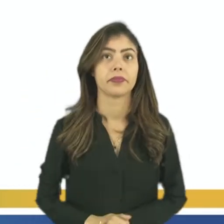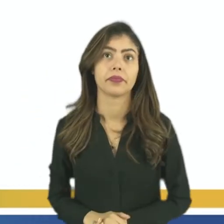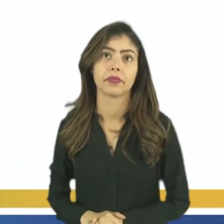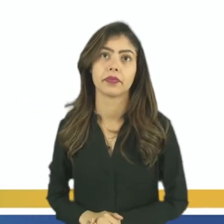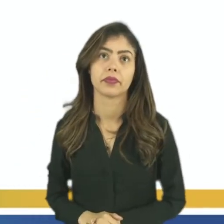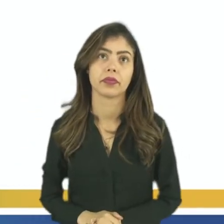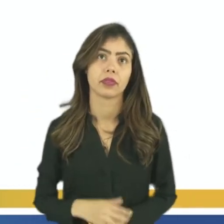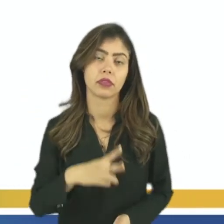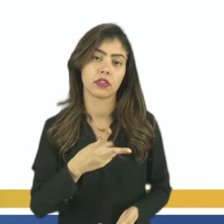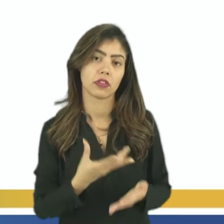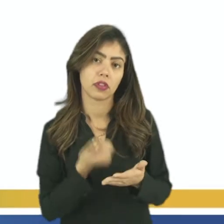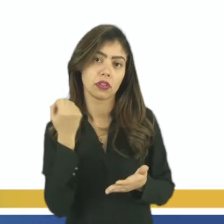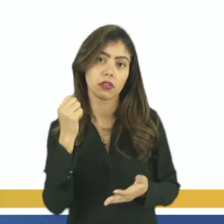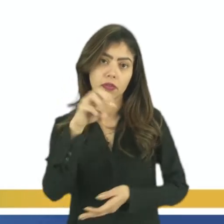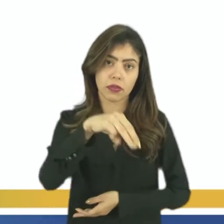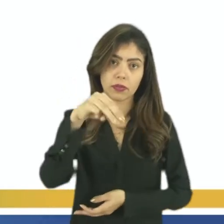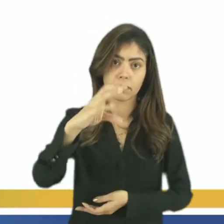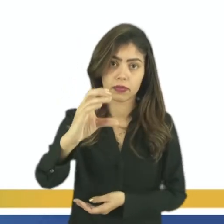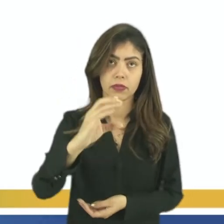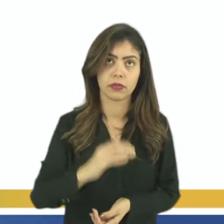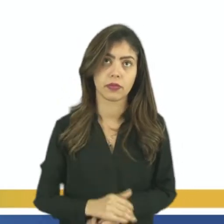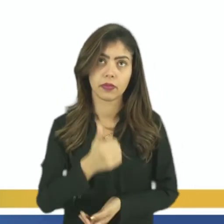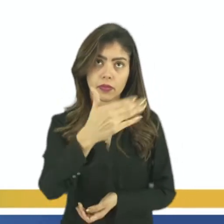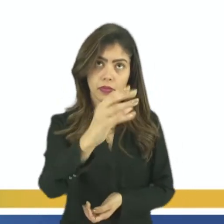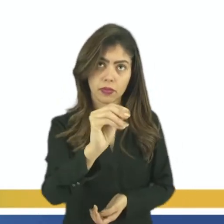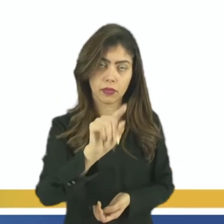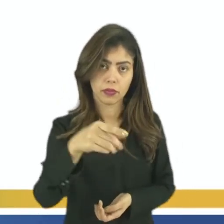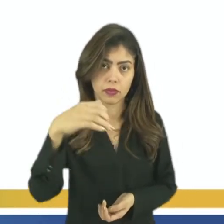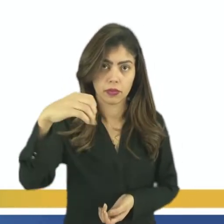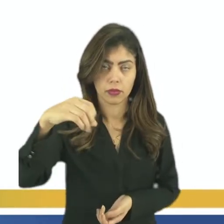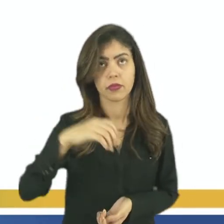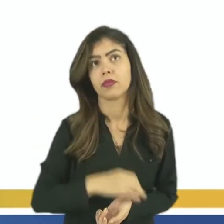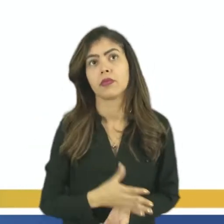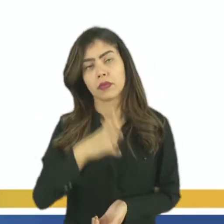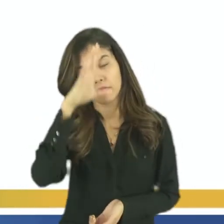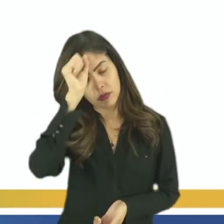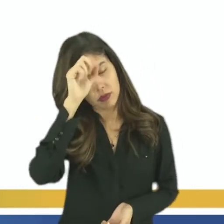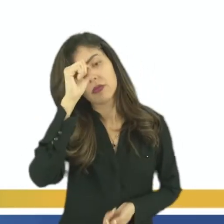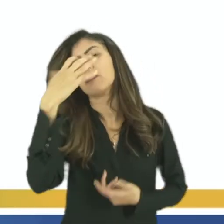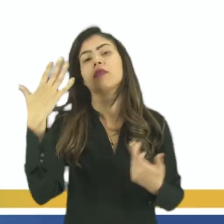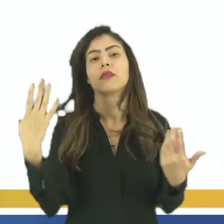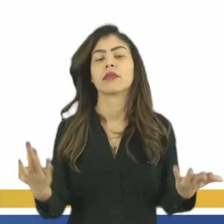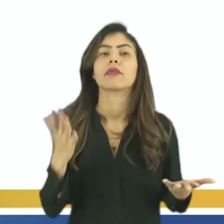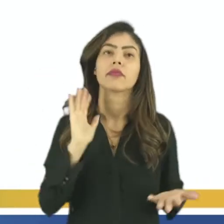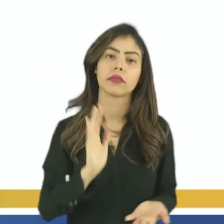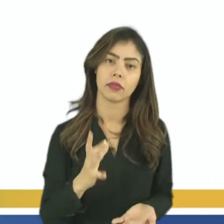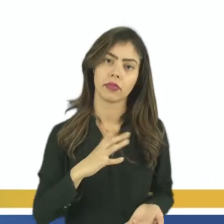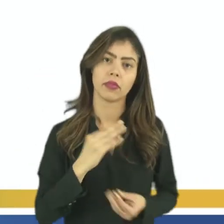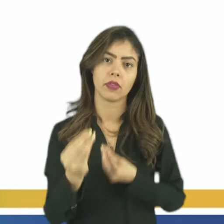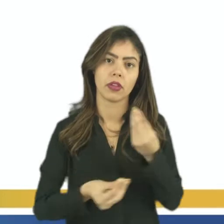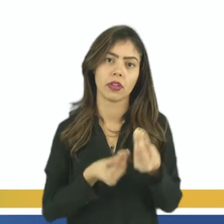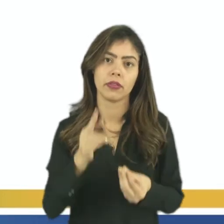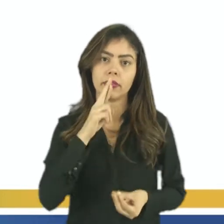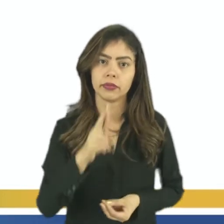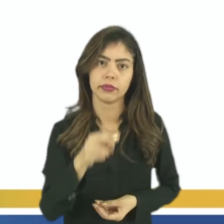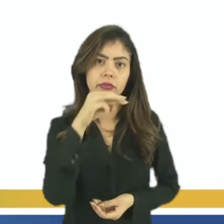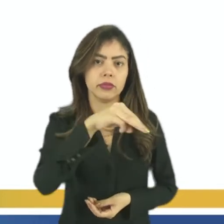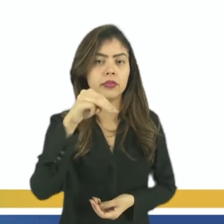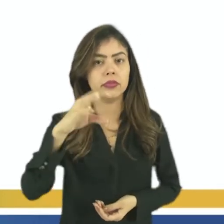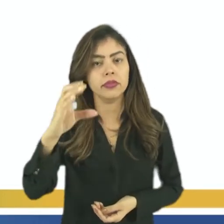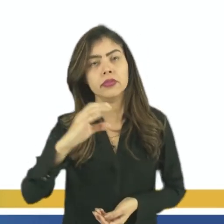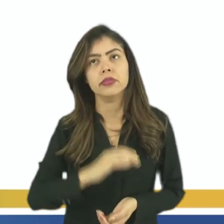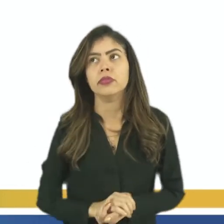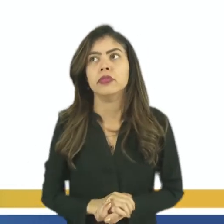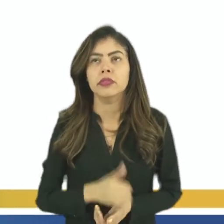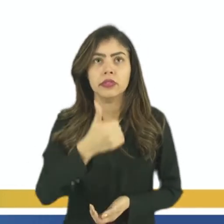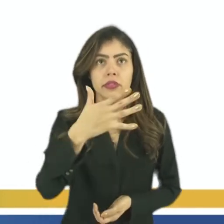primeira retira mc né de 10 e 9 e aí você já aprendeu a como calcular mmc certo o mmc de